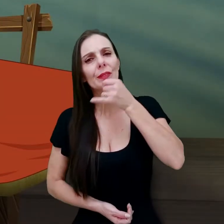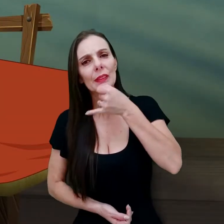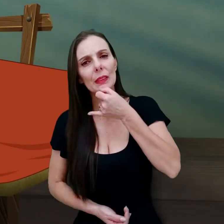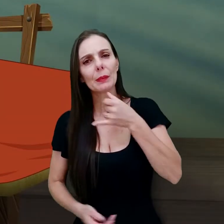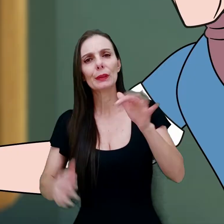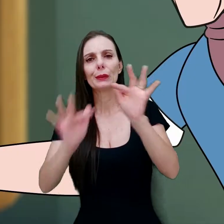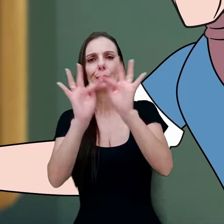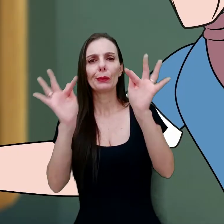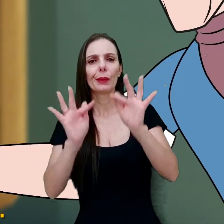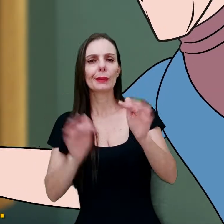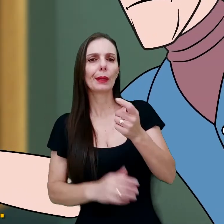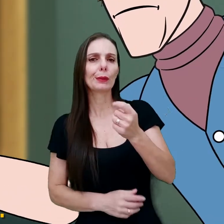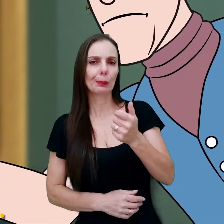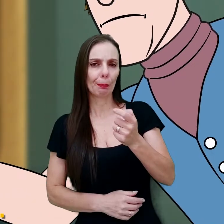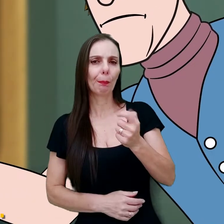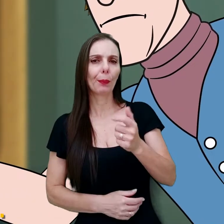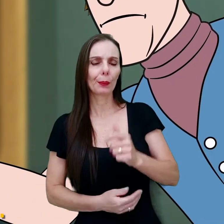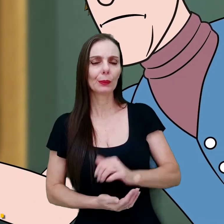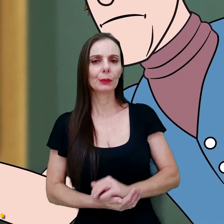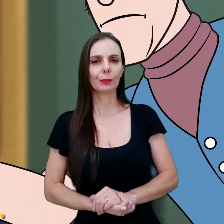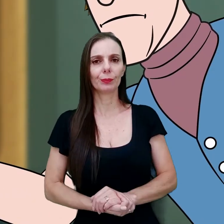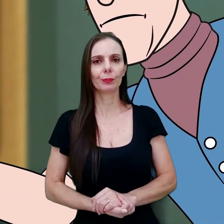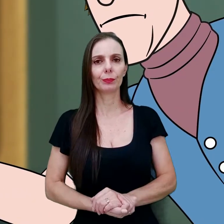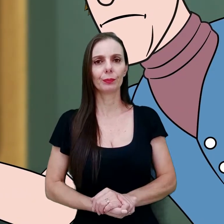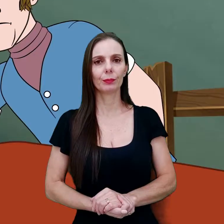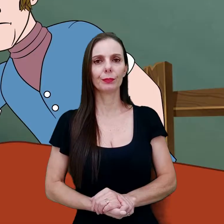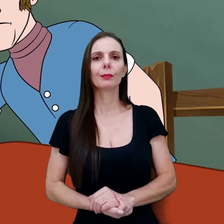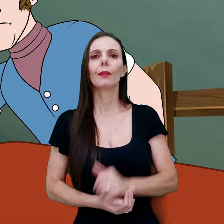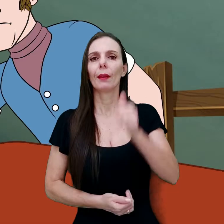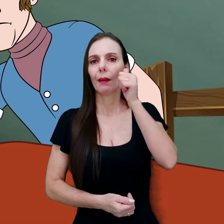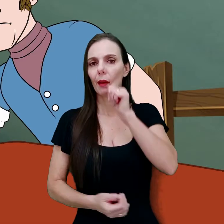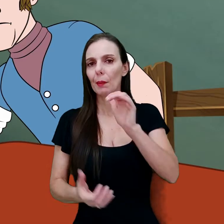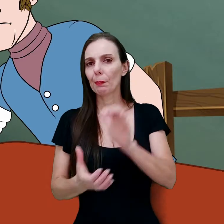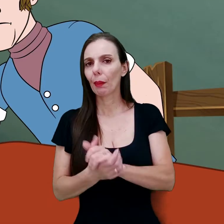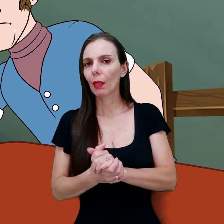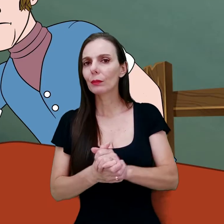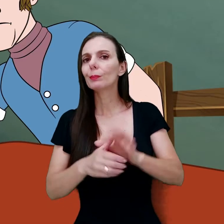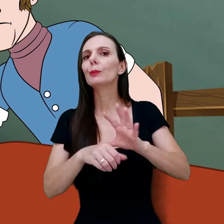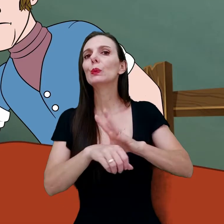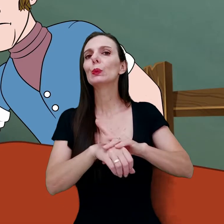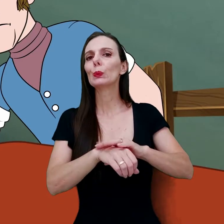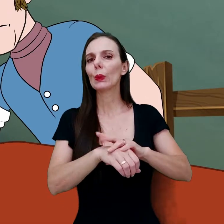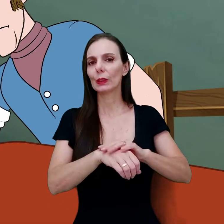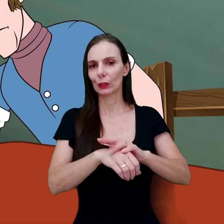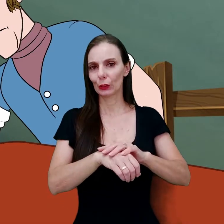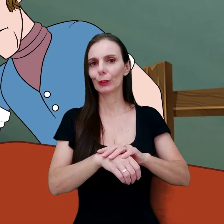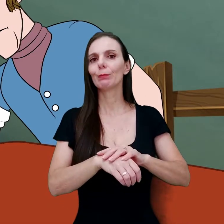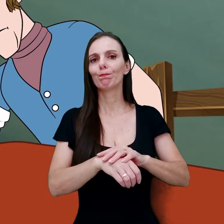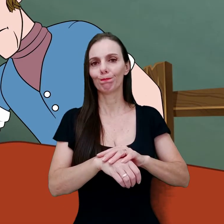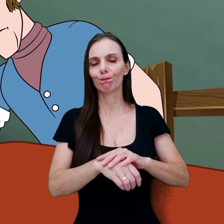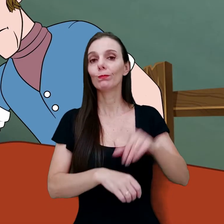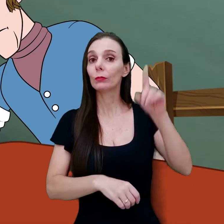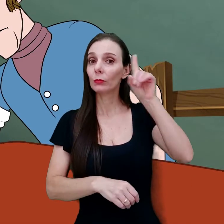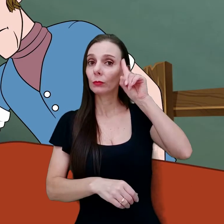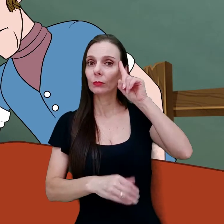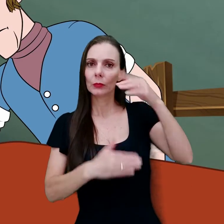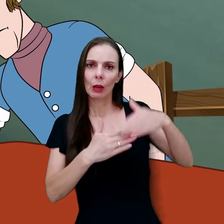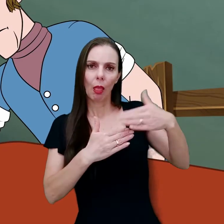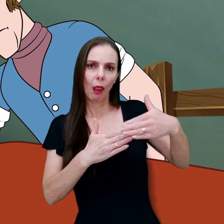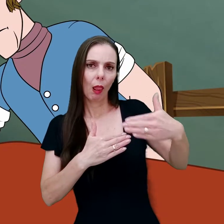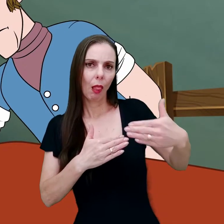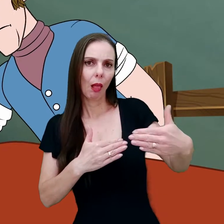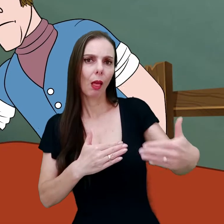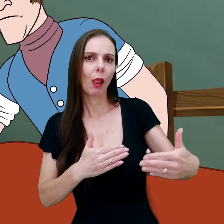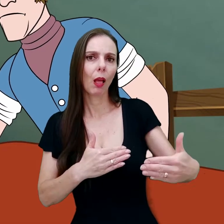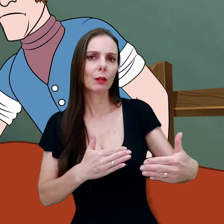Infelizmente, a felicidade deles não durou muito tempo. A jovem ficou muito doente. Com o passar dos